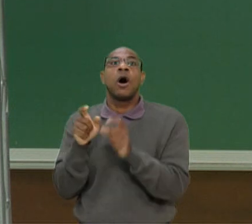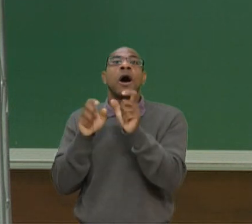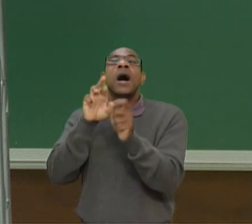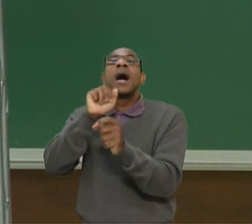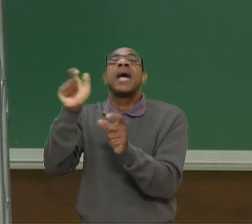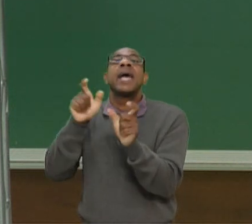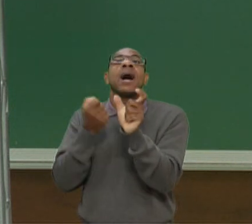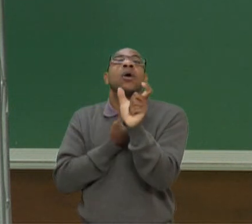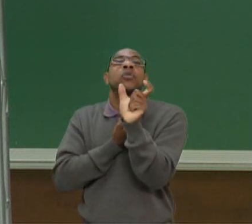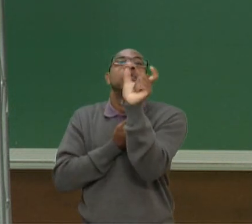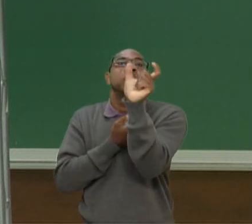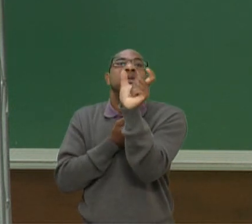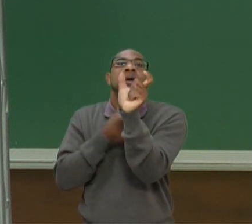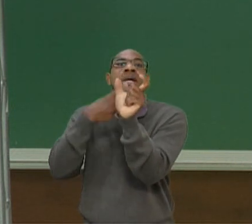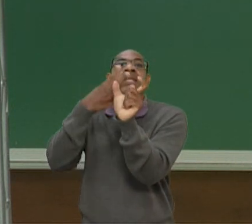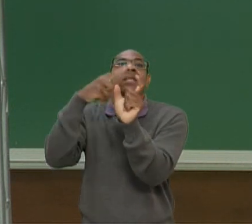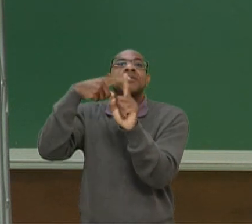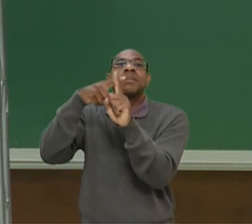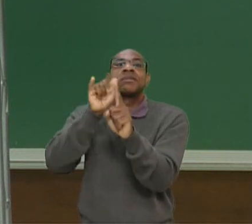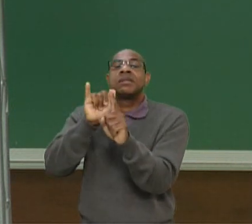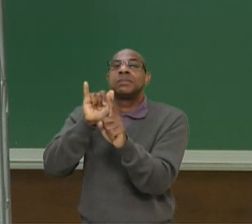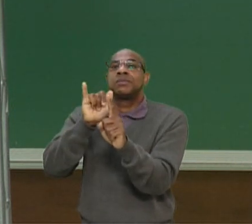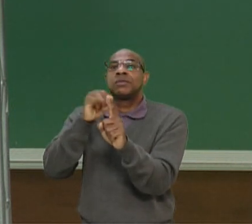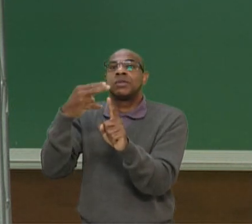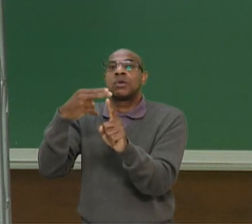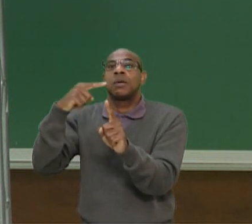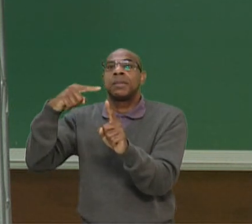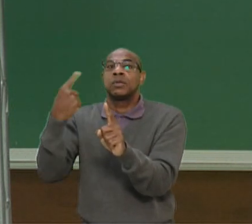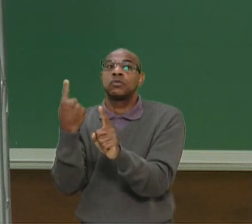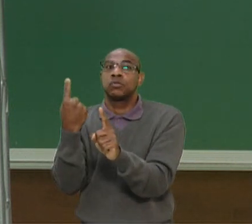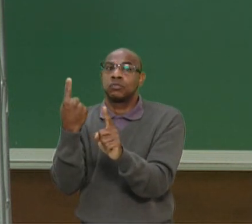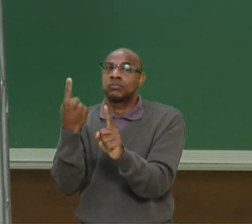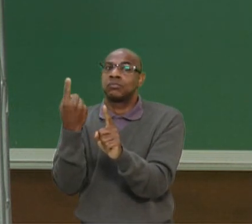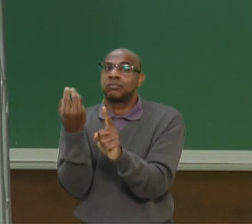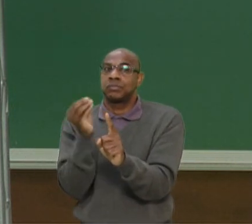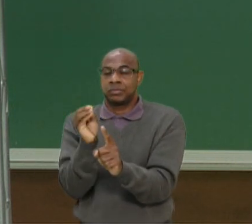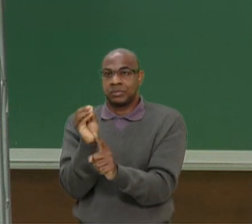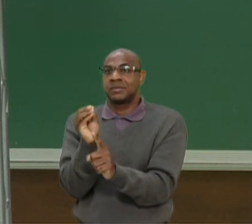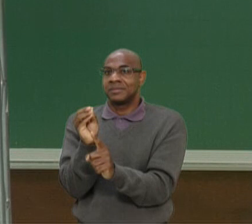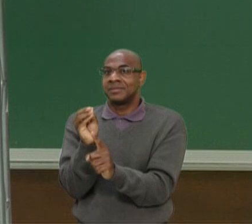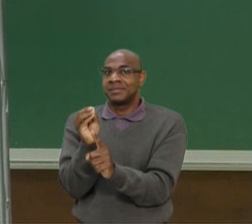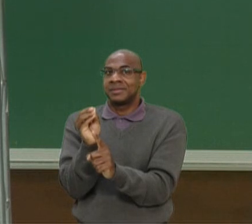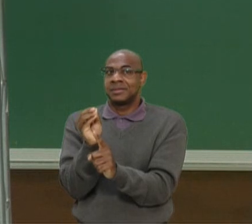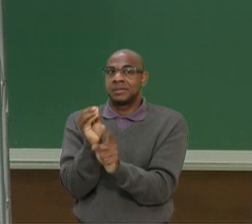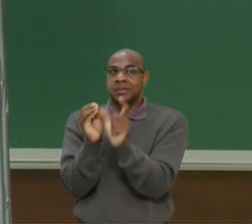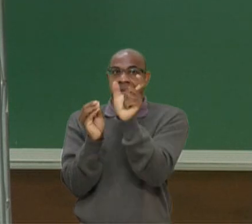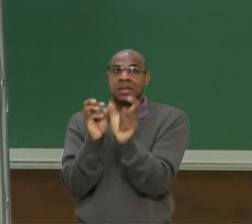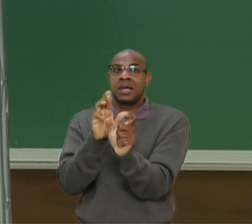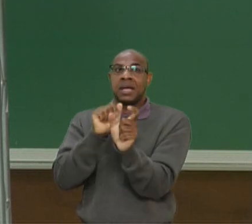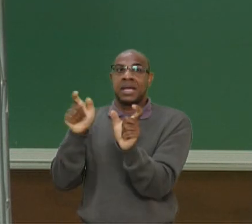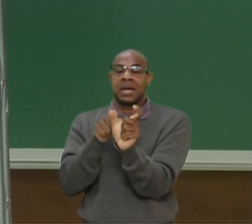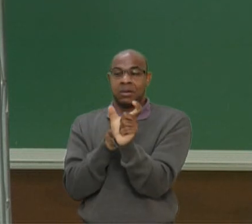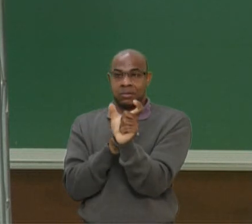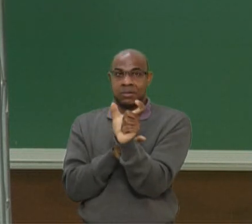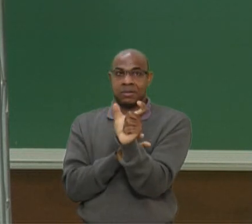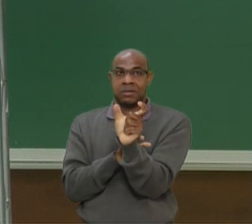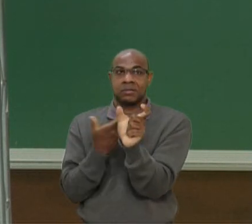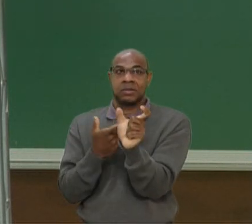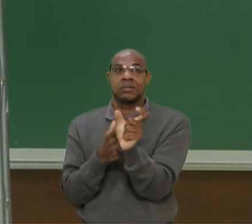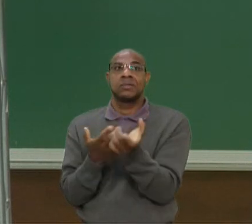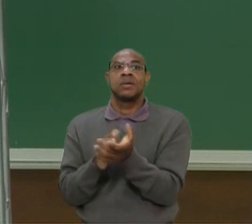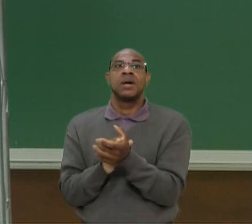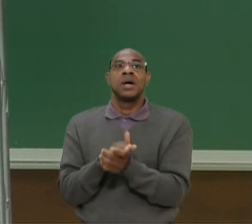y, igual a menos 1. Uma equação de primeiro grau que a gente já está craque para resolver, né? Então, isolando